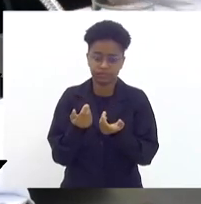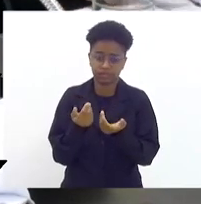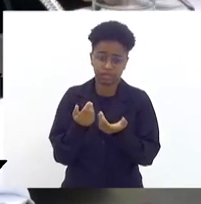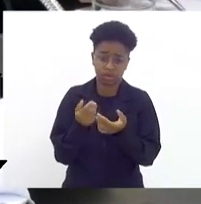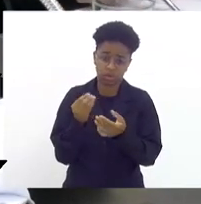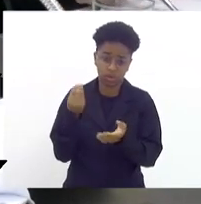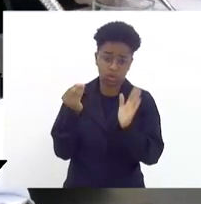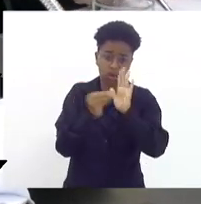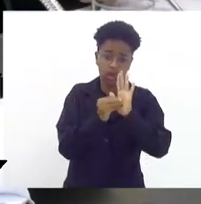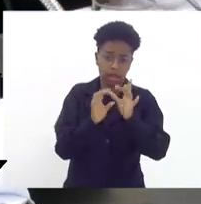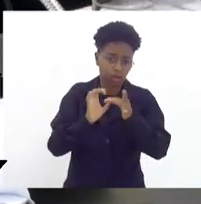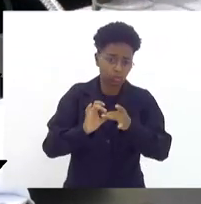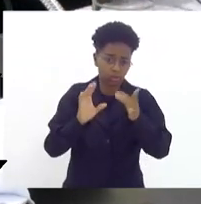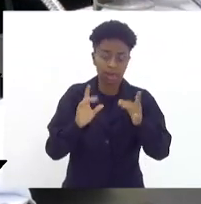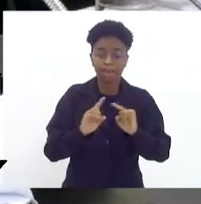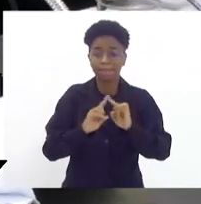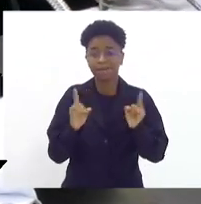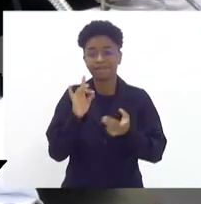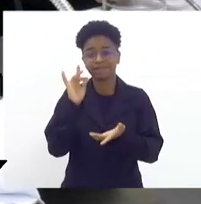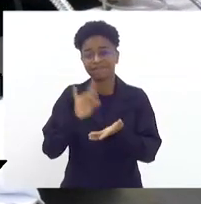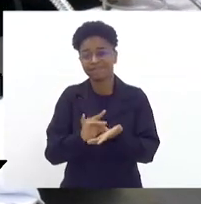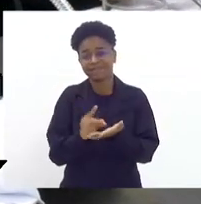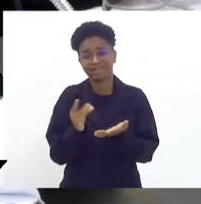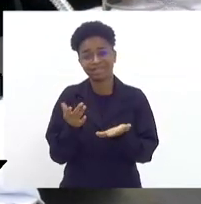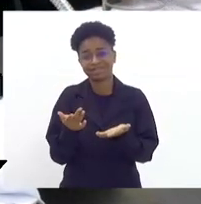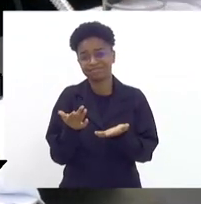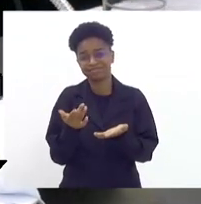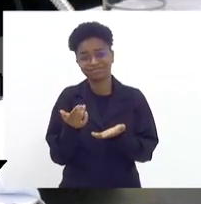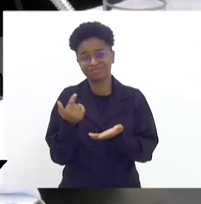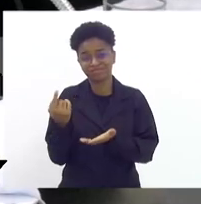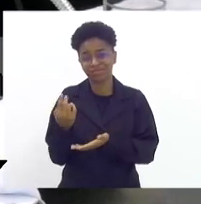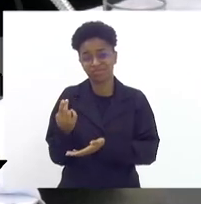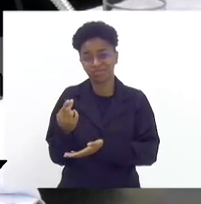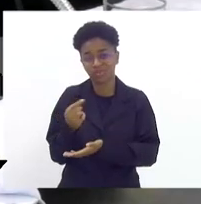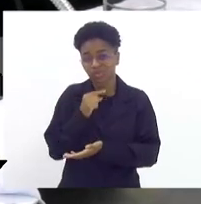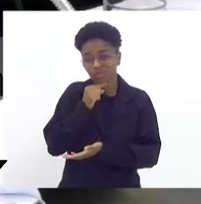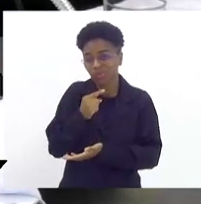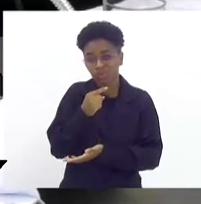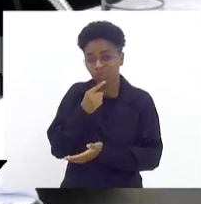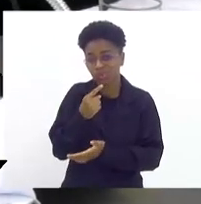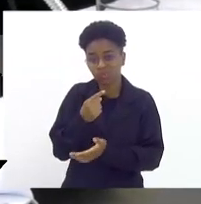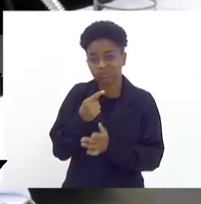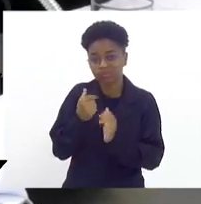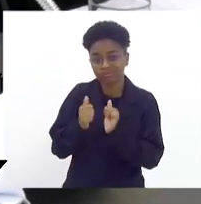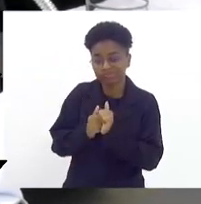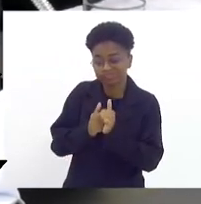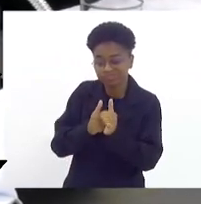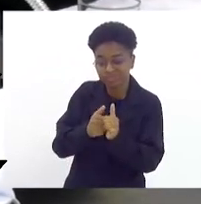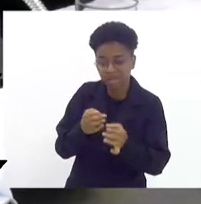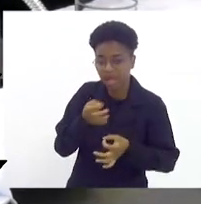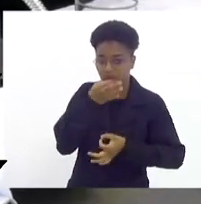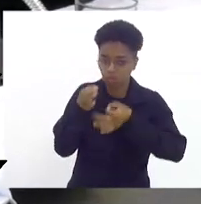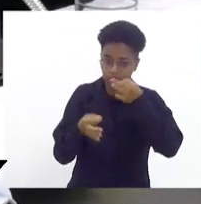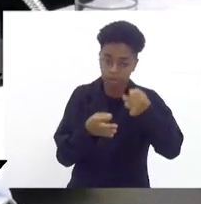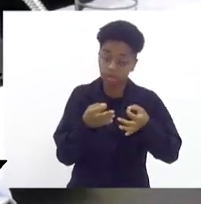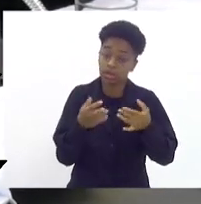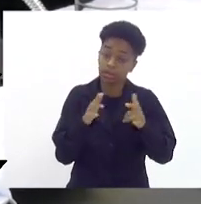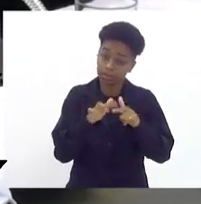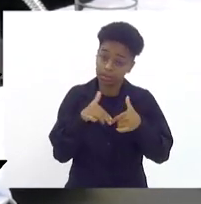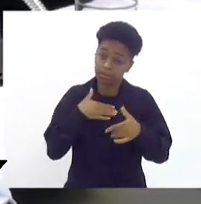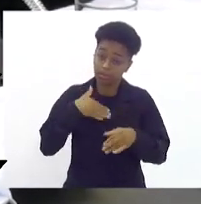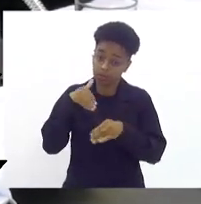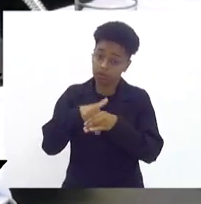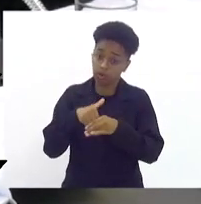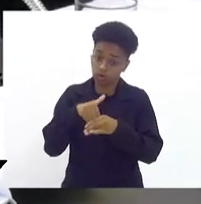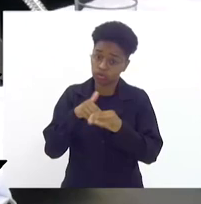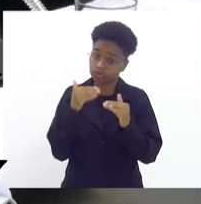autorizativa, de forma autorizativa, mas ele não será carreado desses argumentos. Esse é o meu receio. Não, por isso, a questão é, meu voto é na